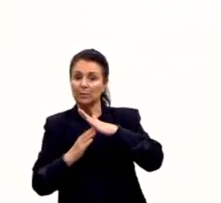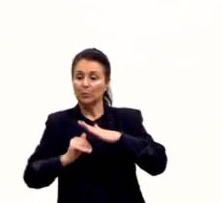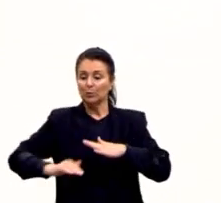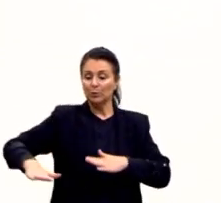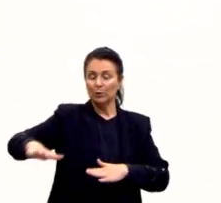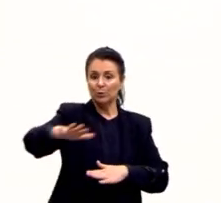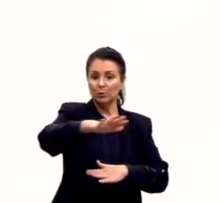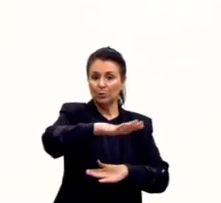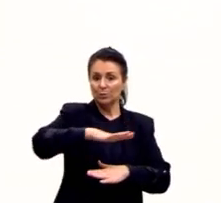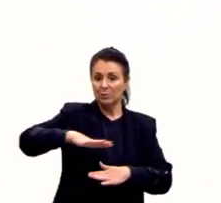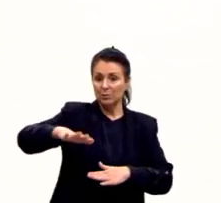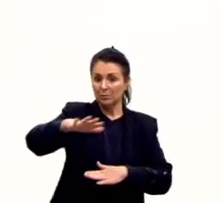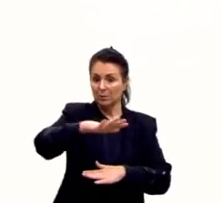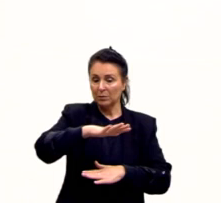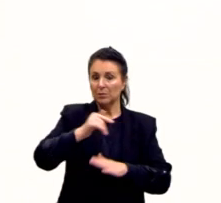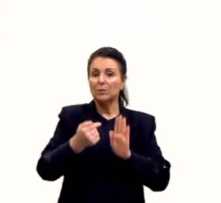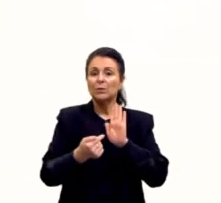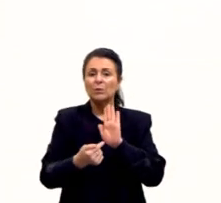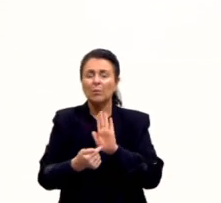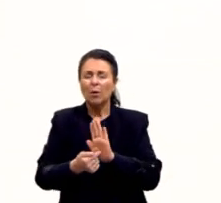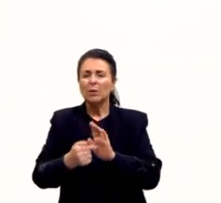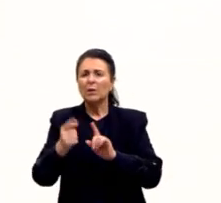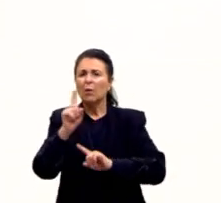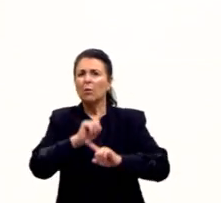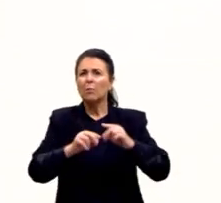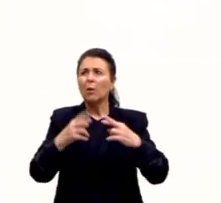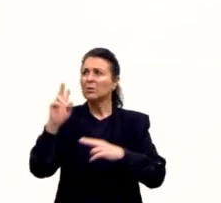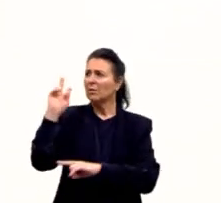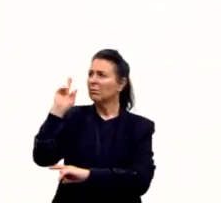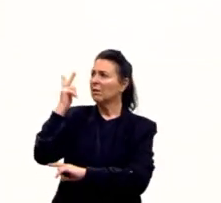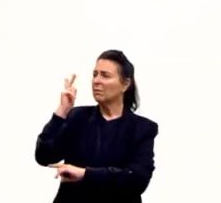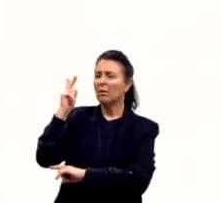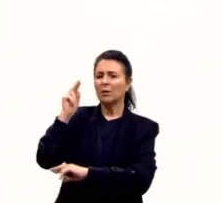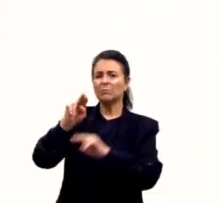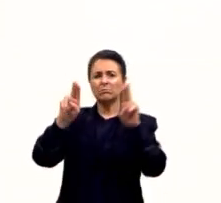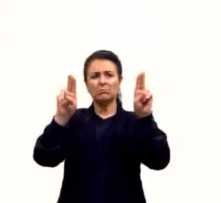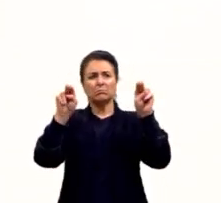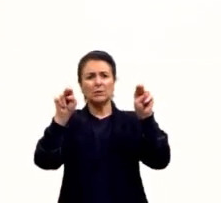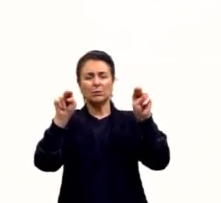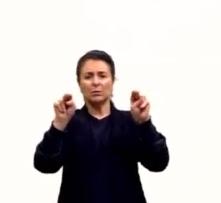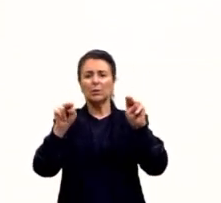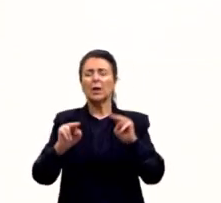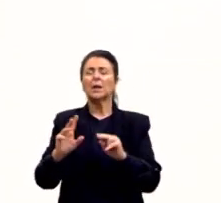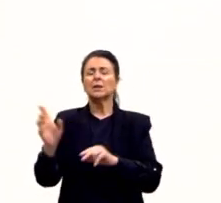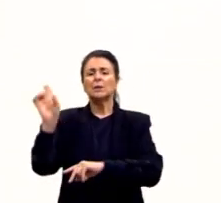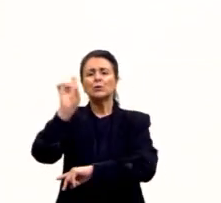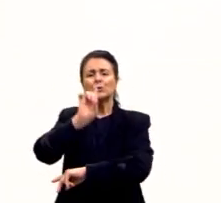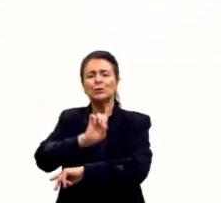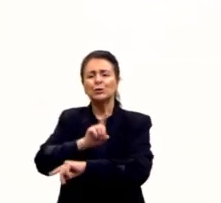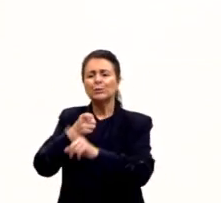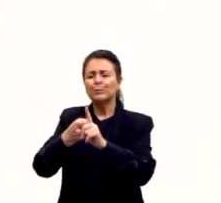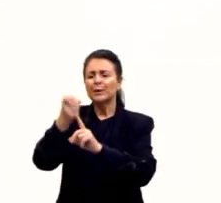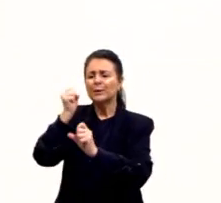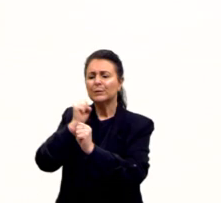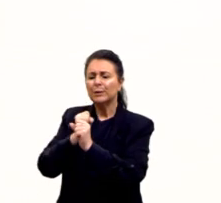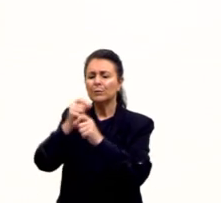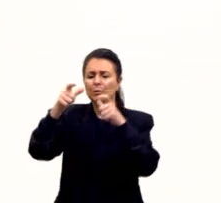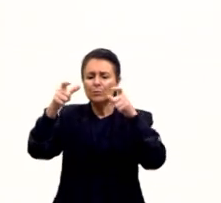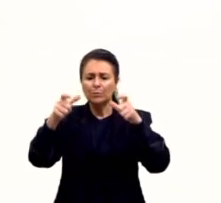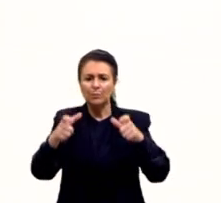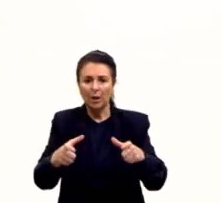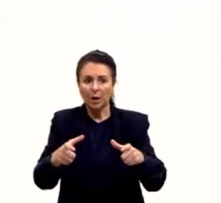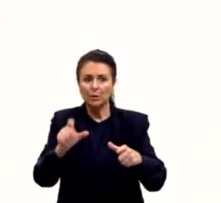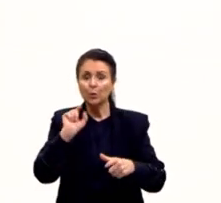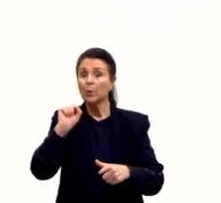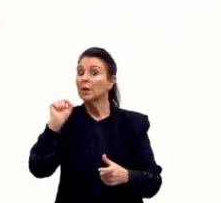espaço quando a gente aborda um fato histórico sobre o assunto trazendo datas locais né e fatos